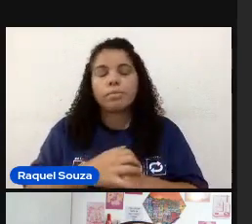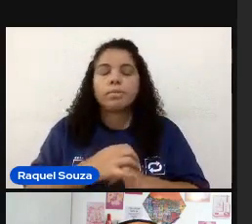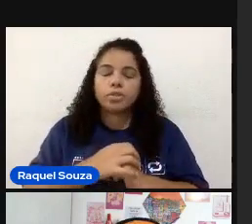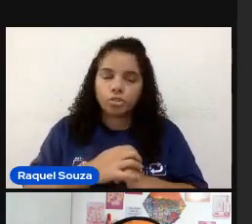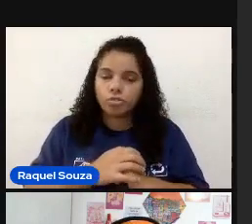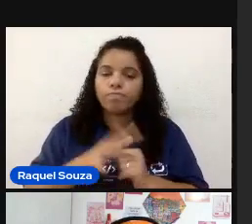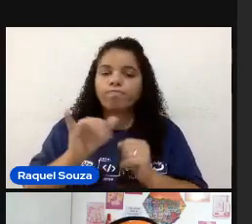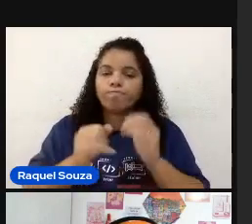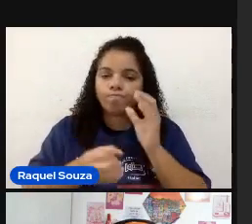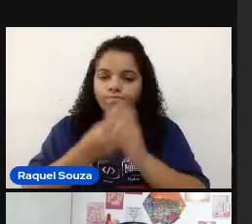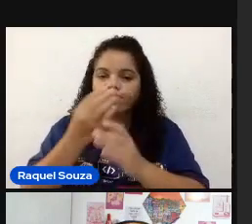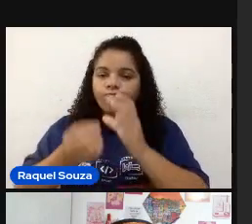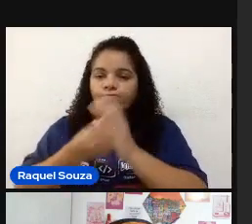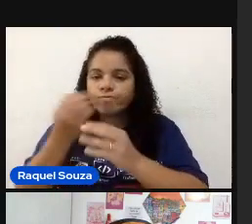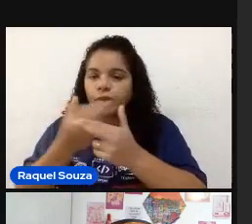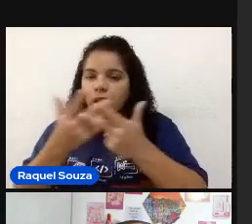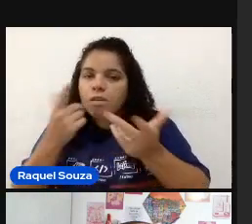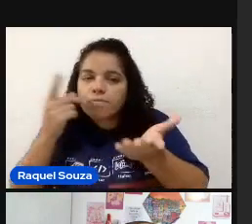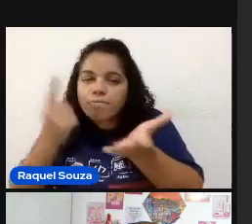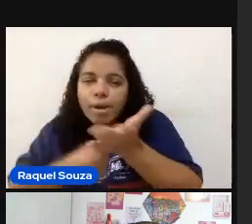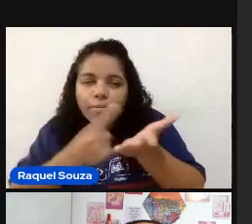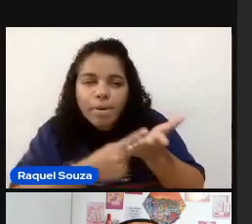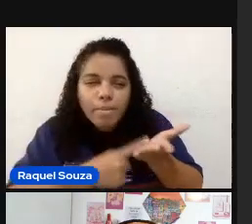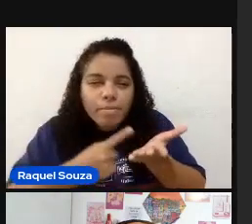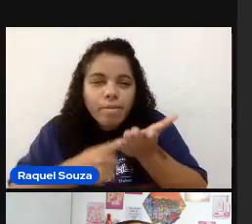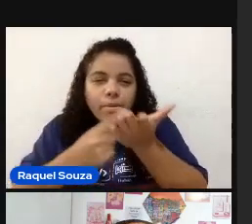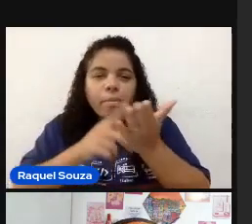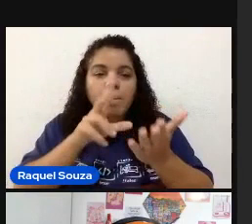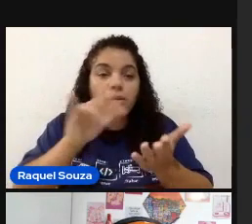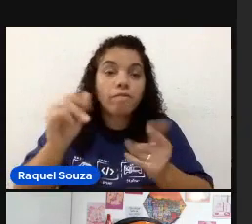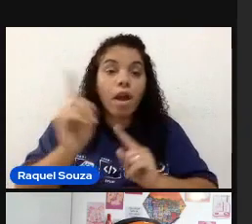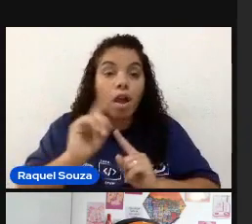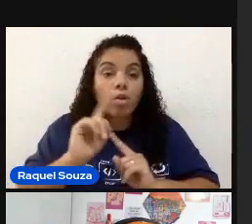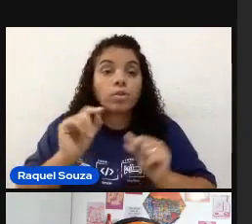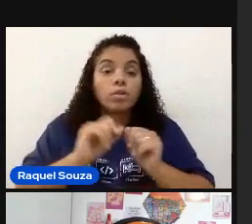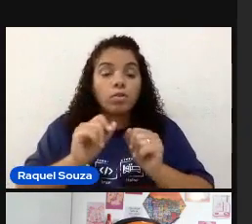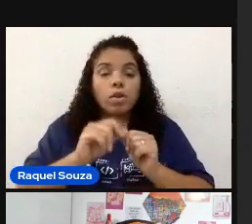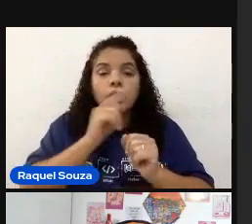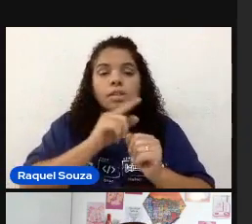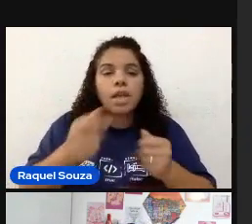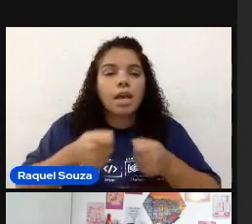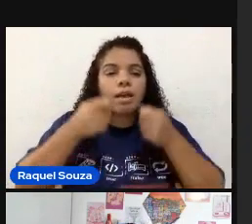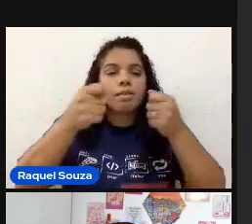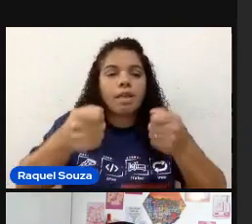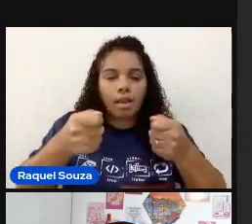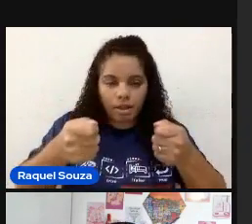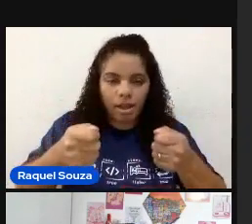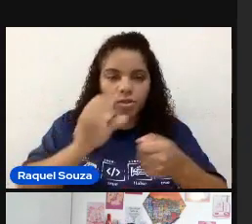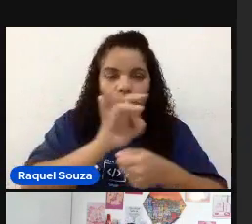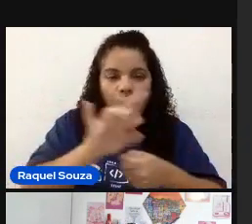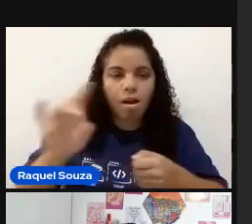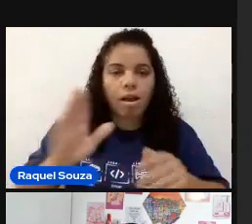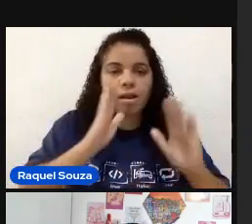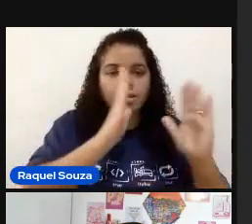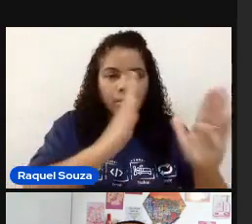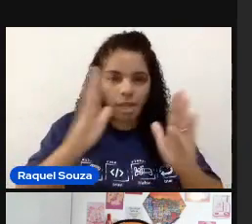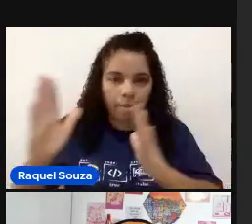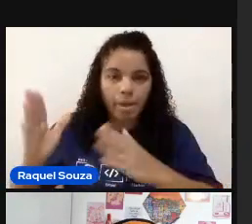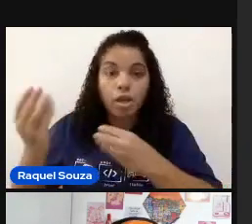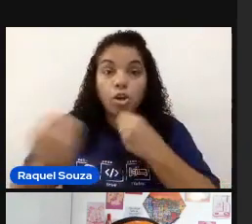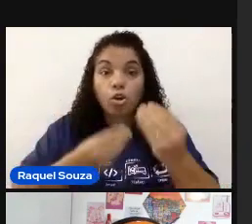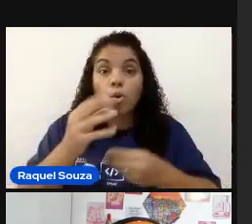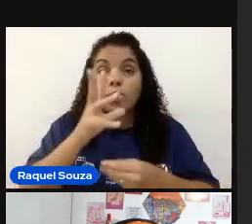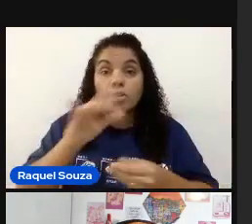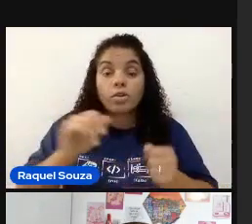com ele alguns combinados do que vai ou não ser entregado em cada etapa, como é que serão